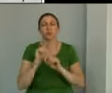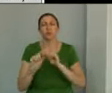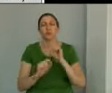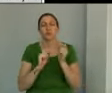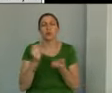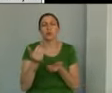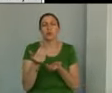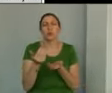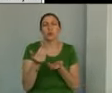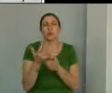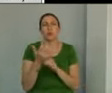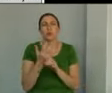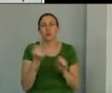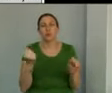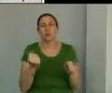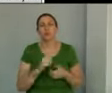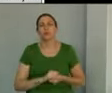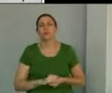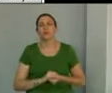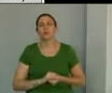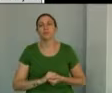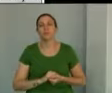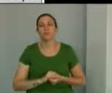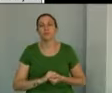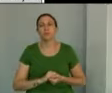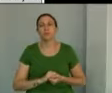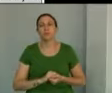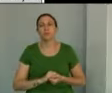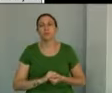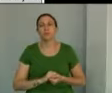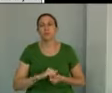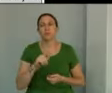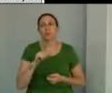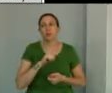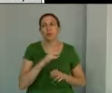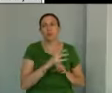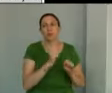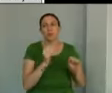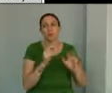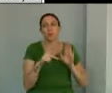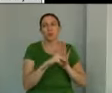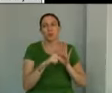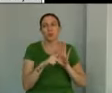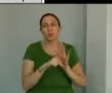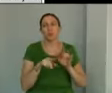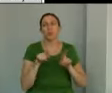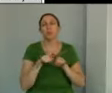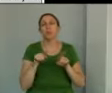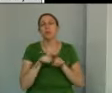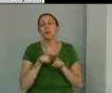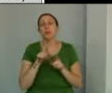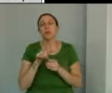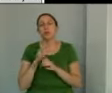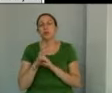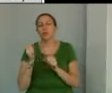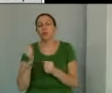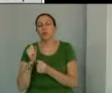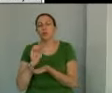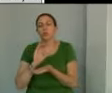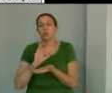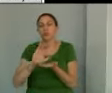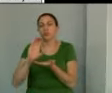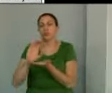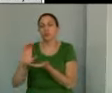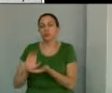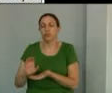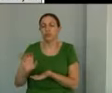a receita em receita própria, aquela que é arrecadada diretamente aqui no município, e a receita de transferência, que são os valores que o